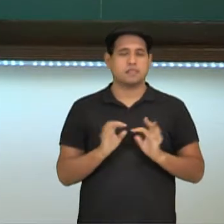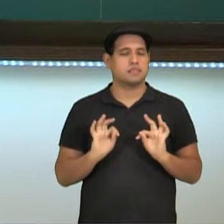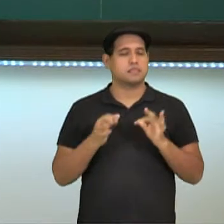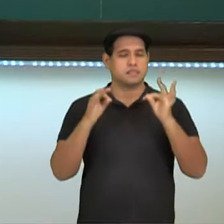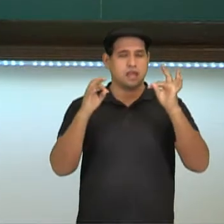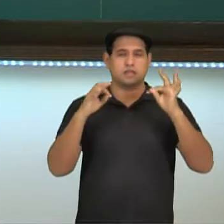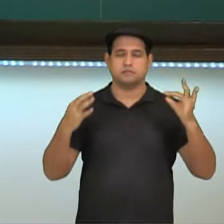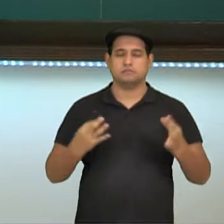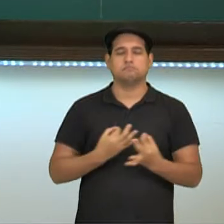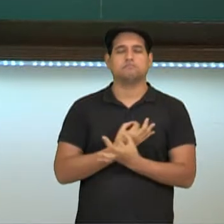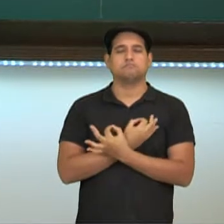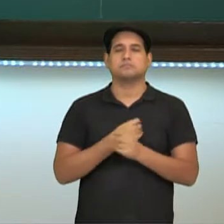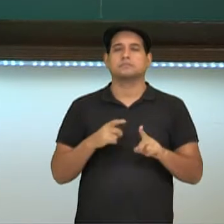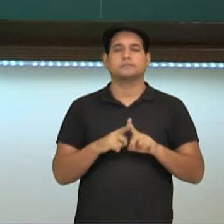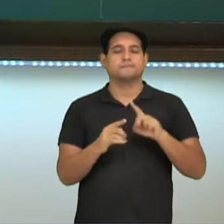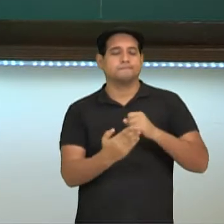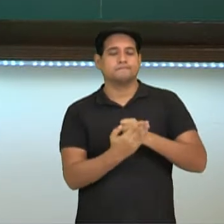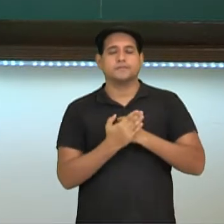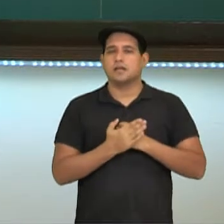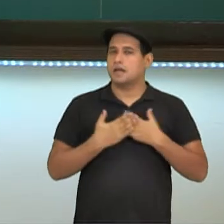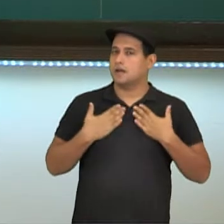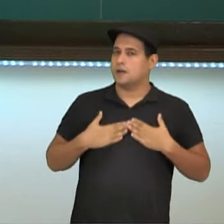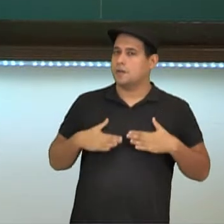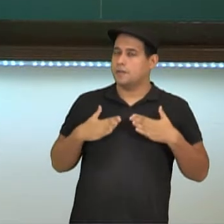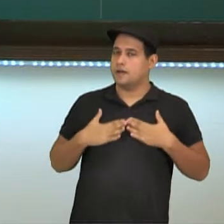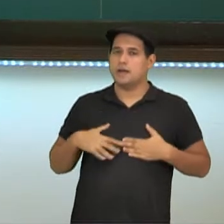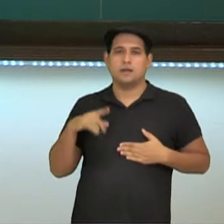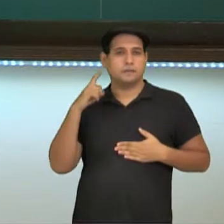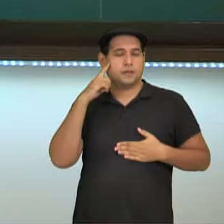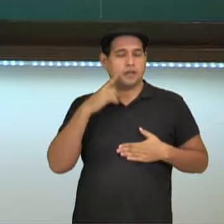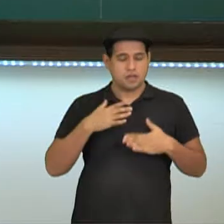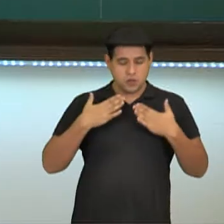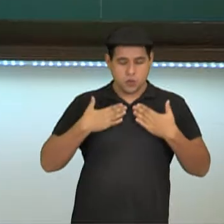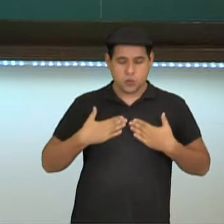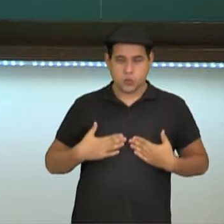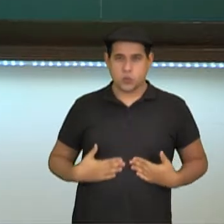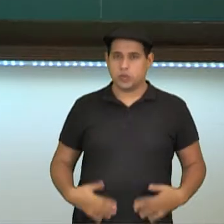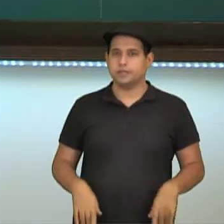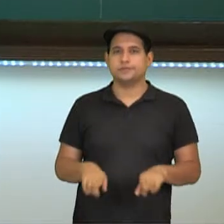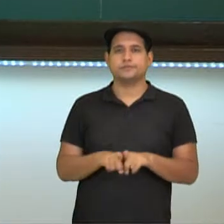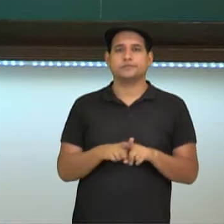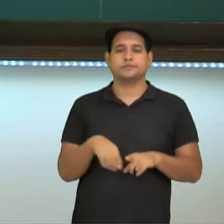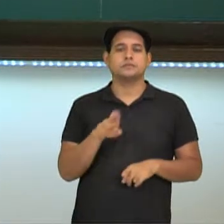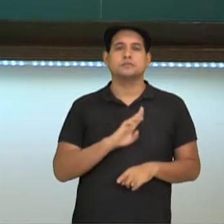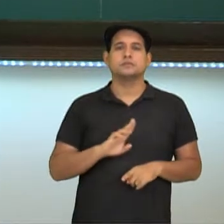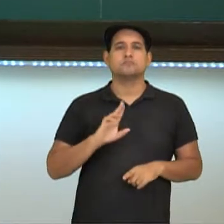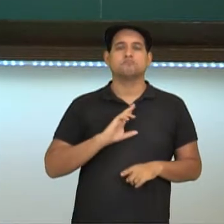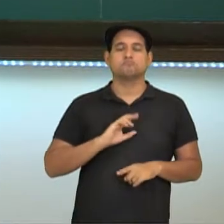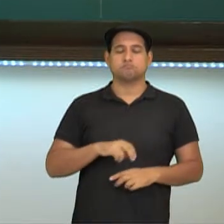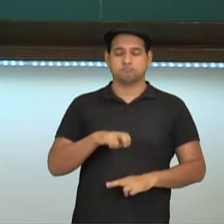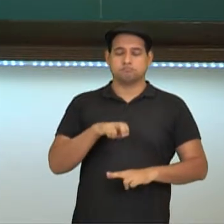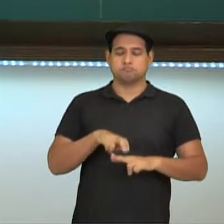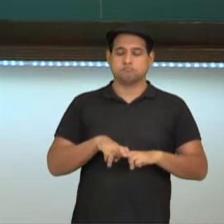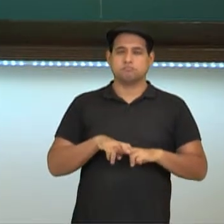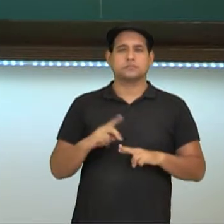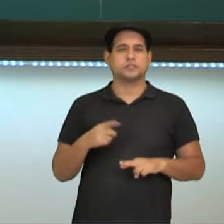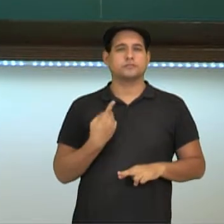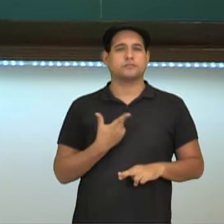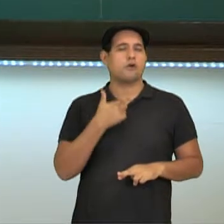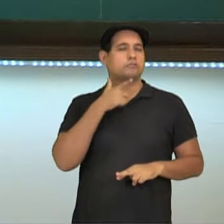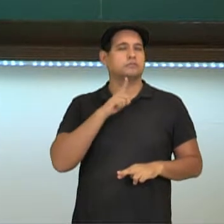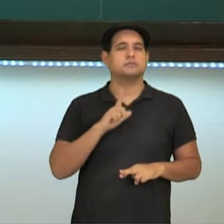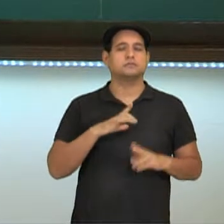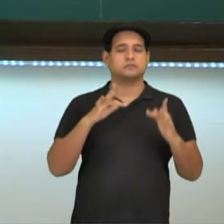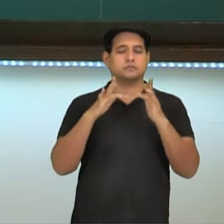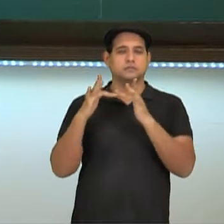de meditação para ajudar a acalmar a mente, a aquietar, nos colocarmos em posições que nós consigamos lidar